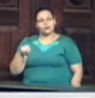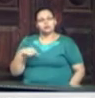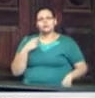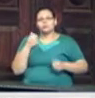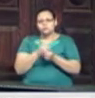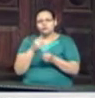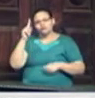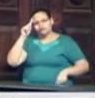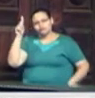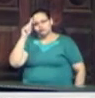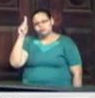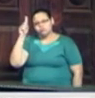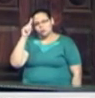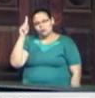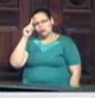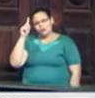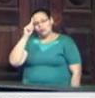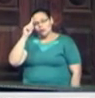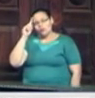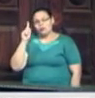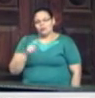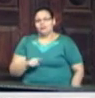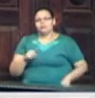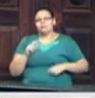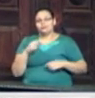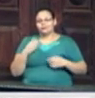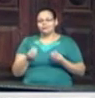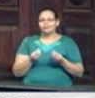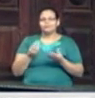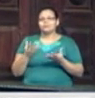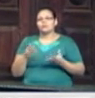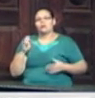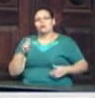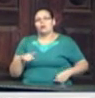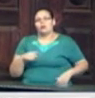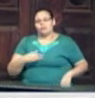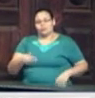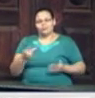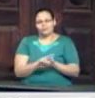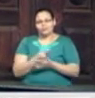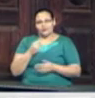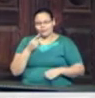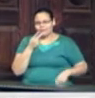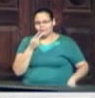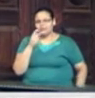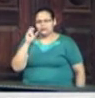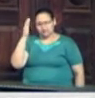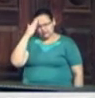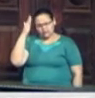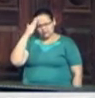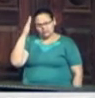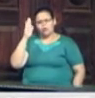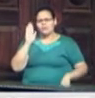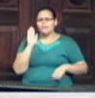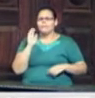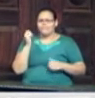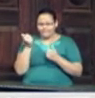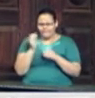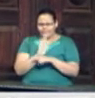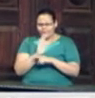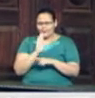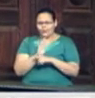acompanhando todo dia o recrudescimento dessa situação e vai dizer que sem o apoio do governo